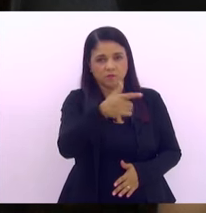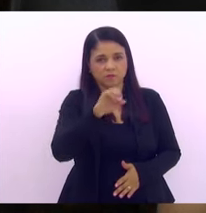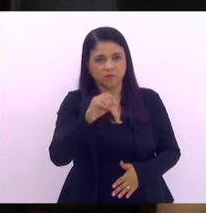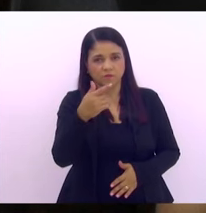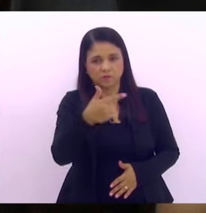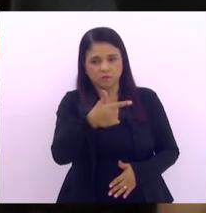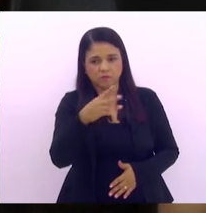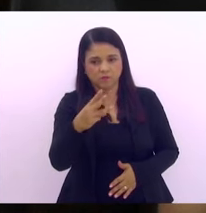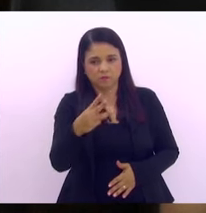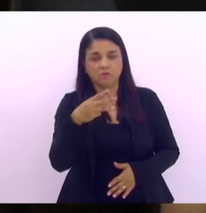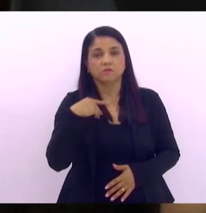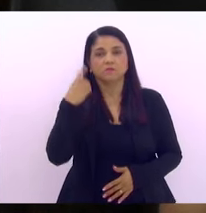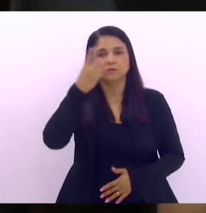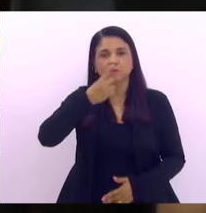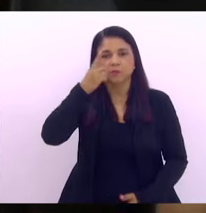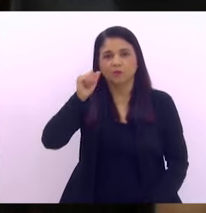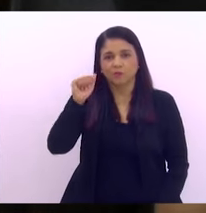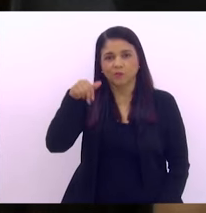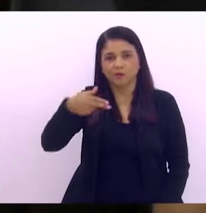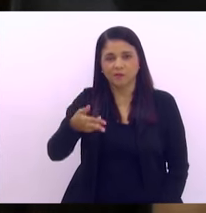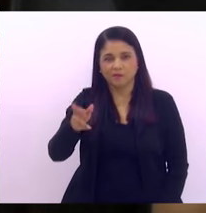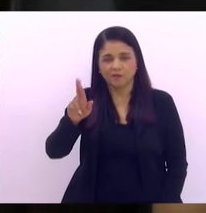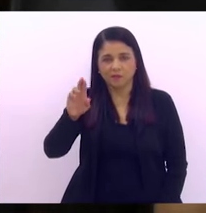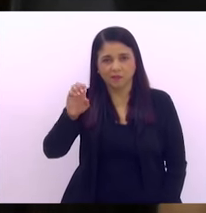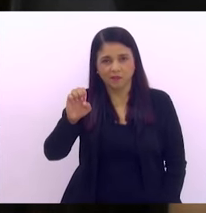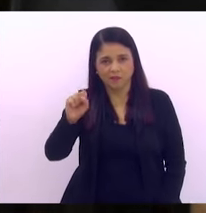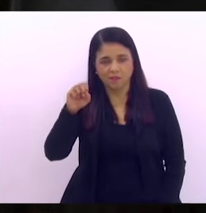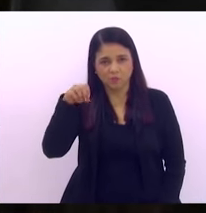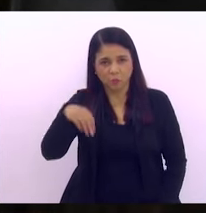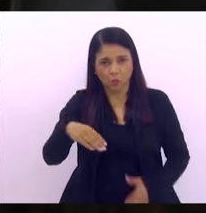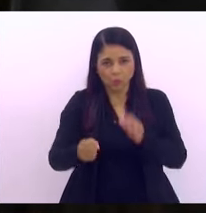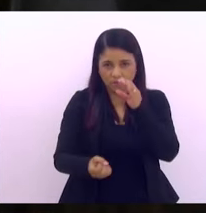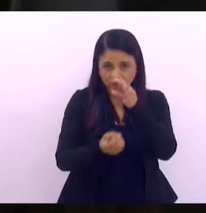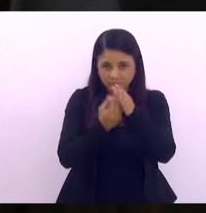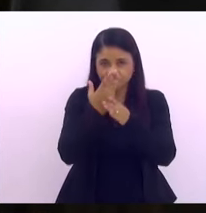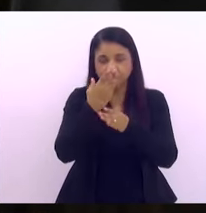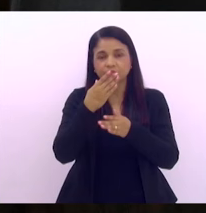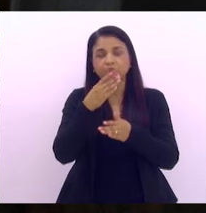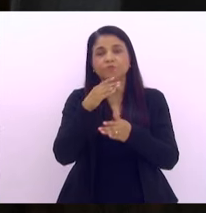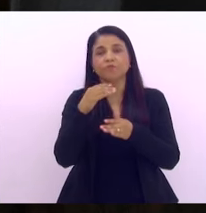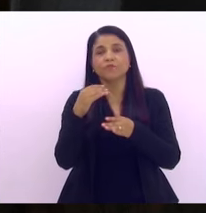967/2023, de autoria do deputado Anderson Moraes, que dispõe sobre a